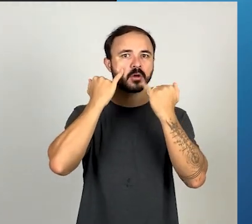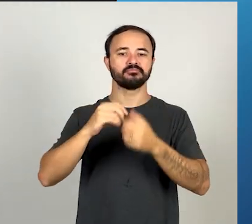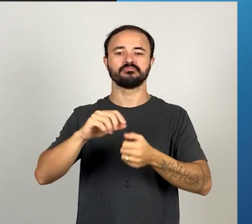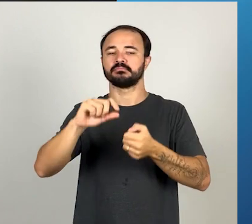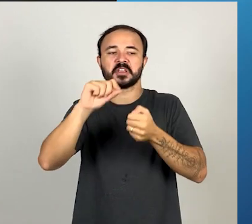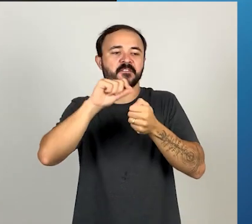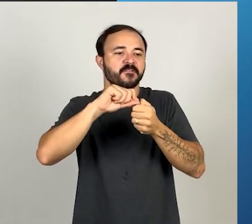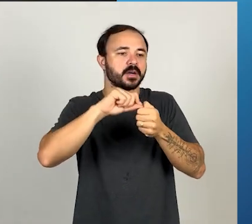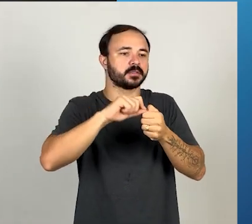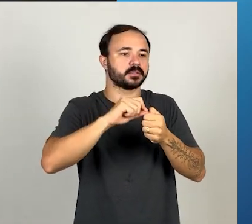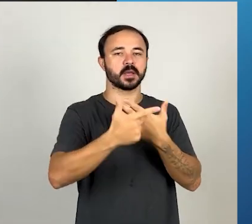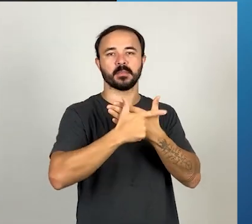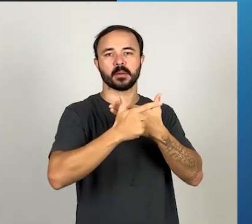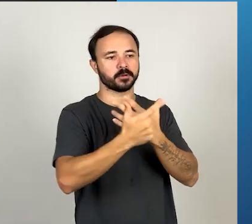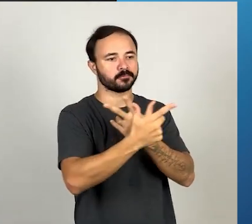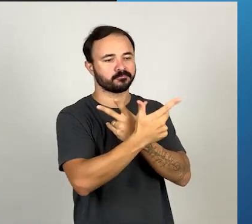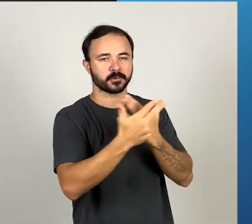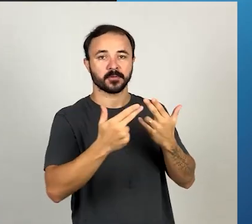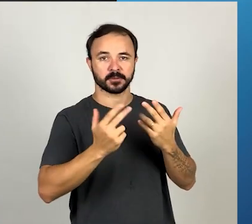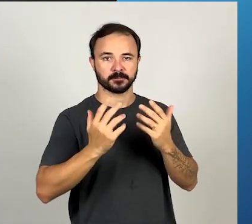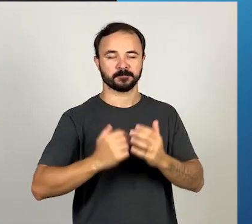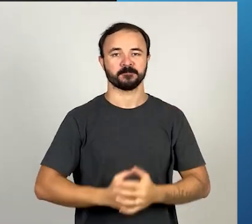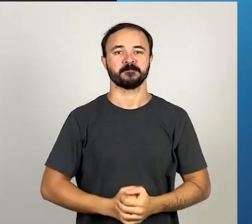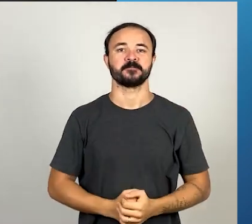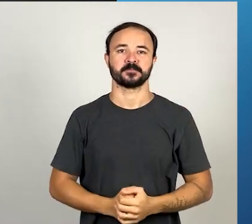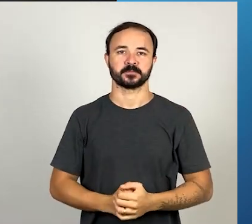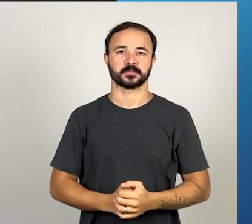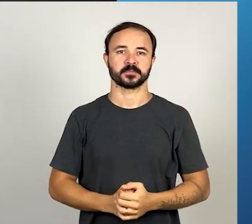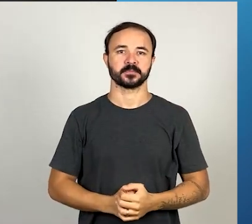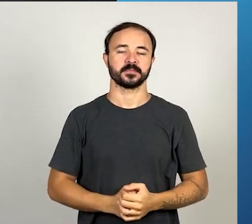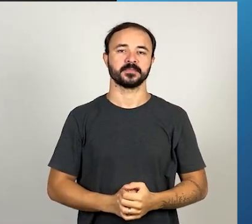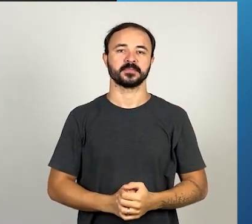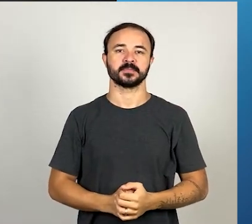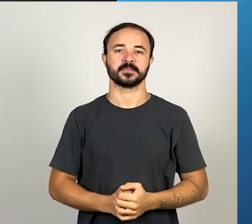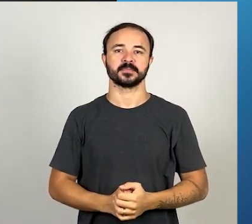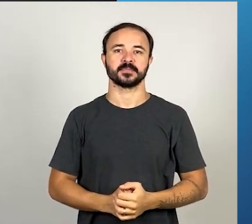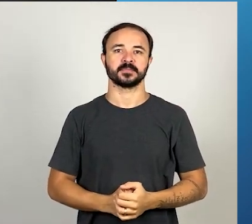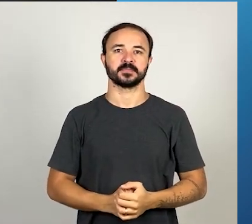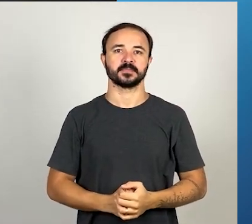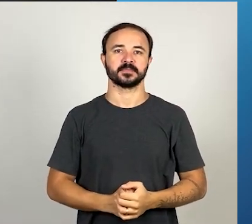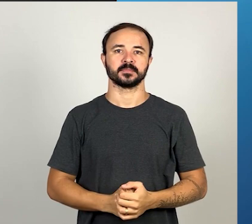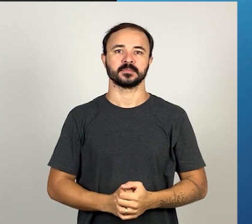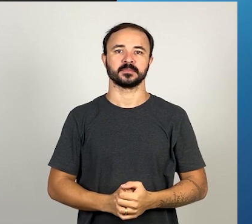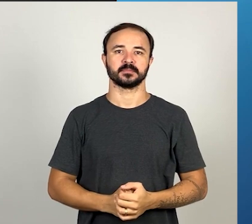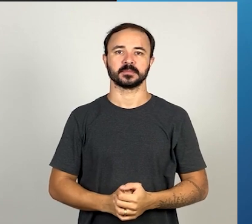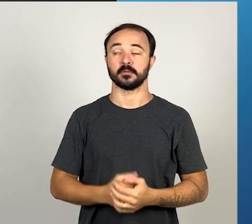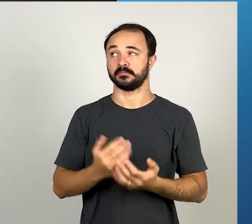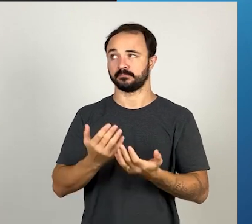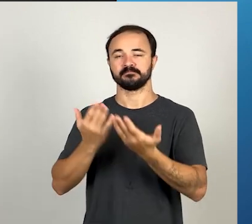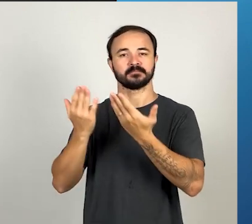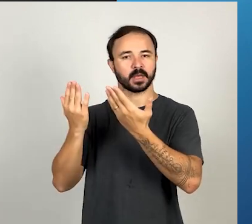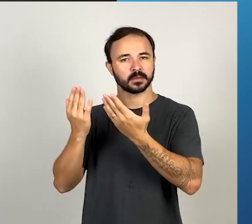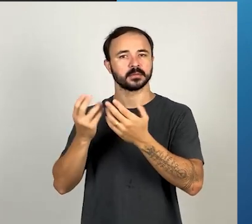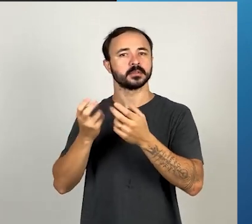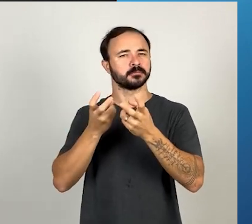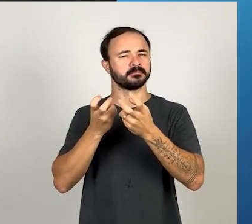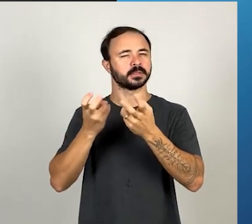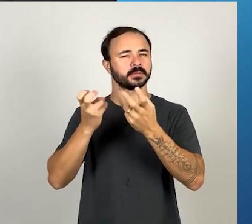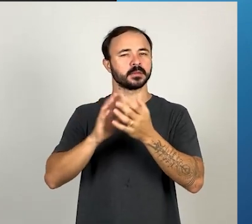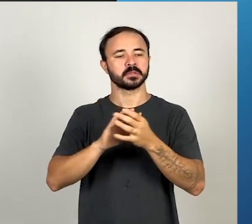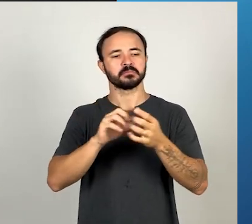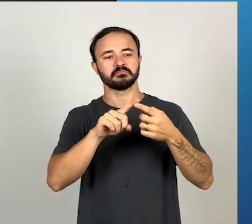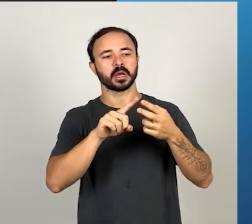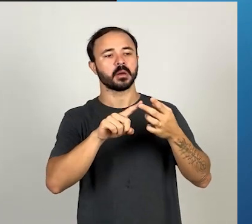ligados os LEDs, os sensores, os motores. E nós temos uma segunda parte chamada void loop, onde nós temos o programa